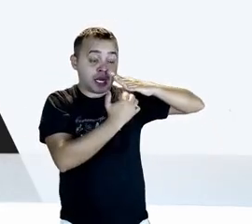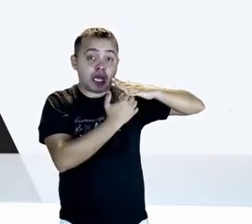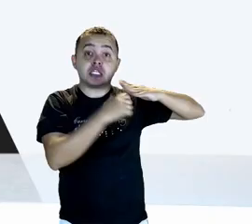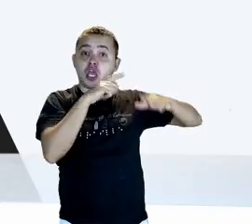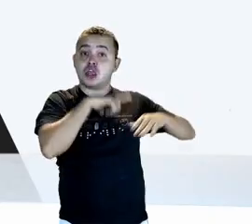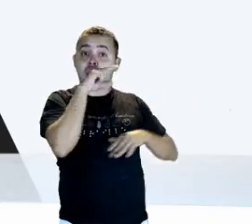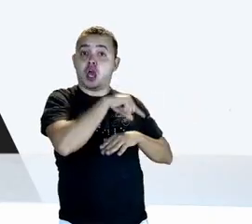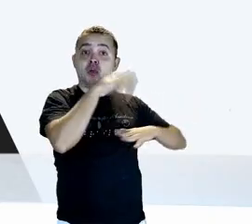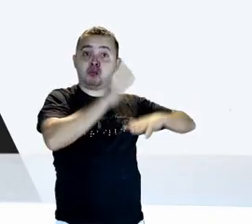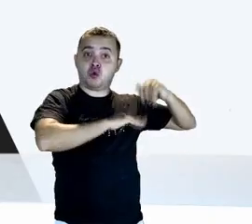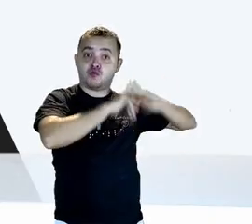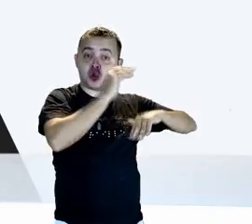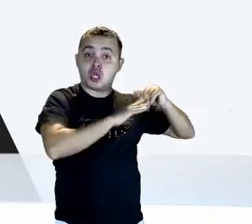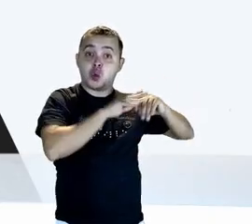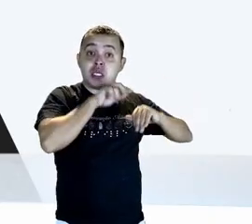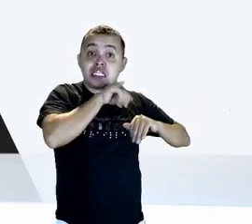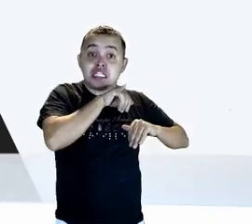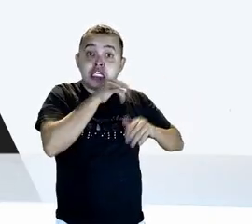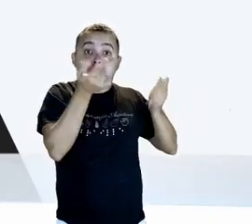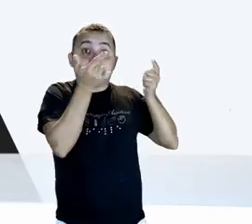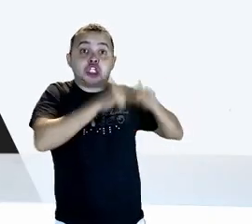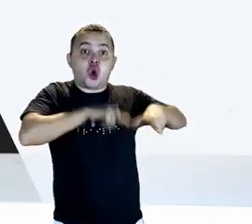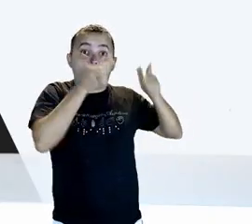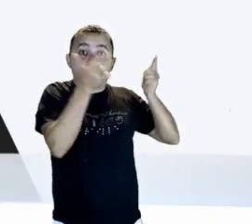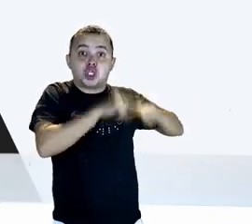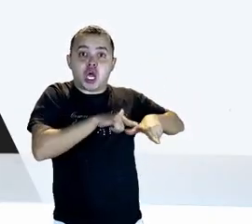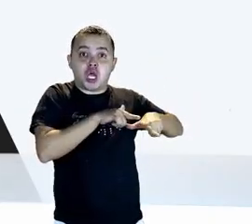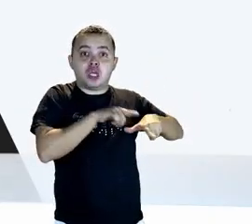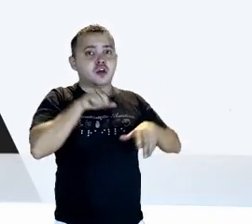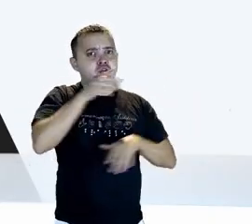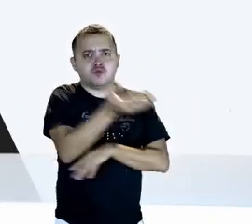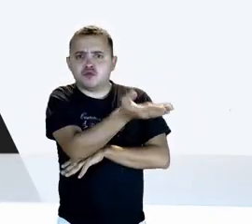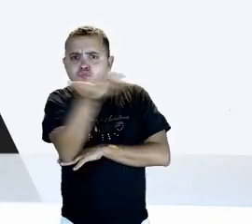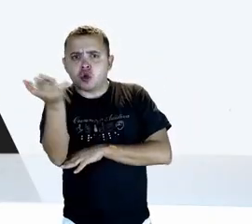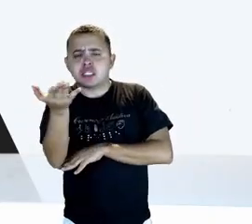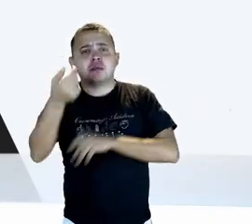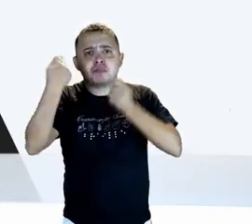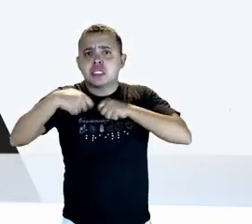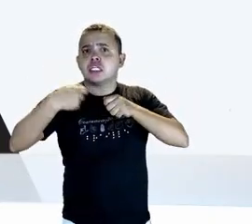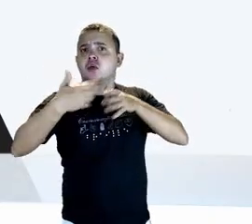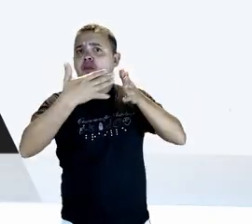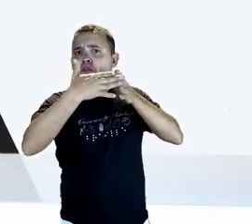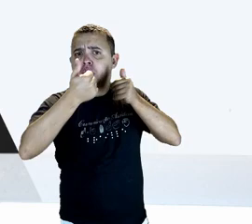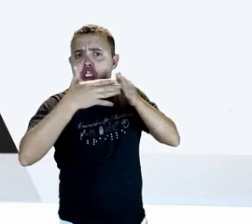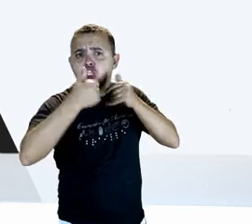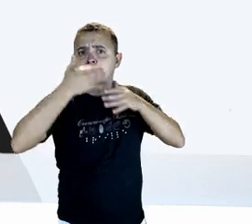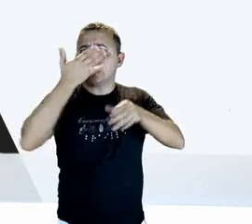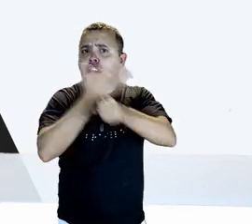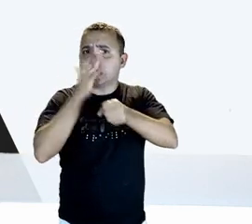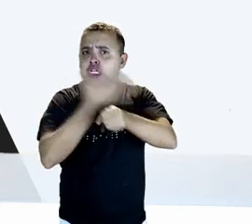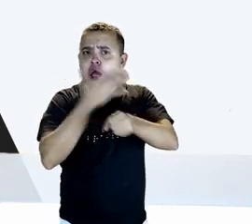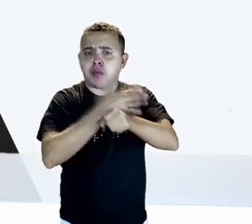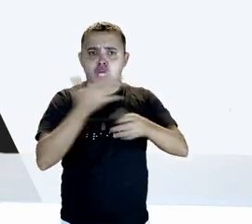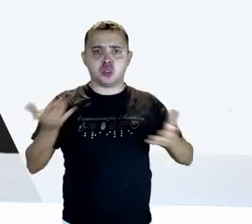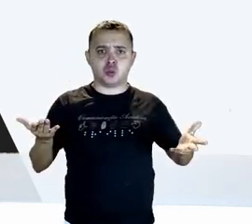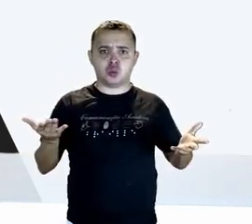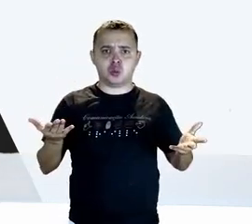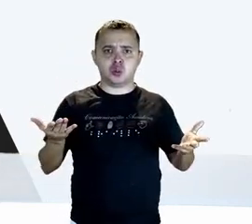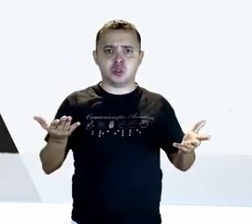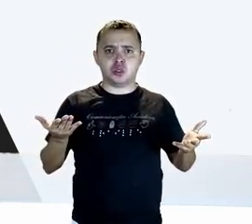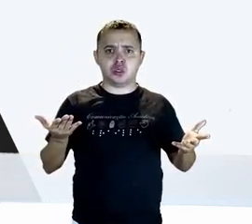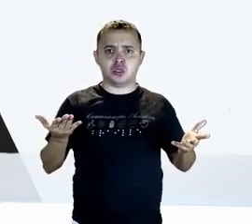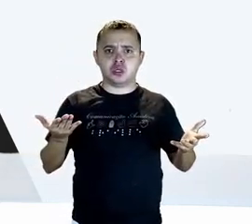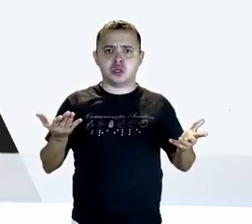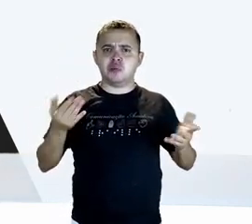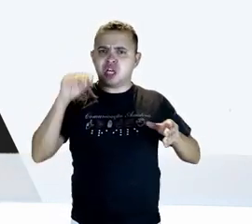tiver, é aconselhável vocês fazerem e desenvolverem esse treinamento, porque vocês não dependem disso somente na empresa de